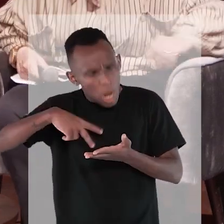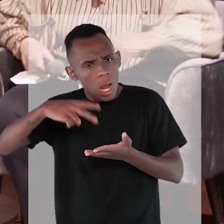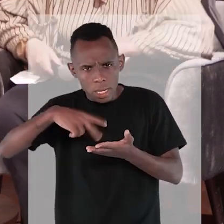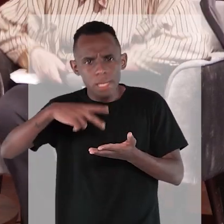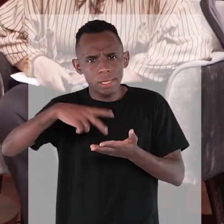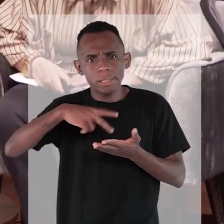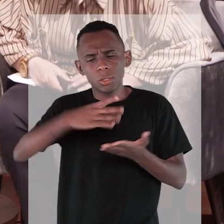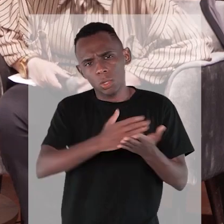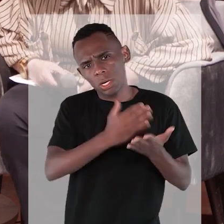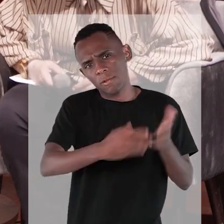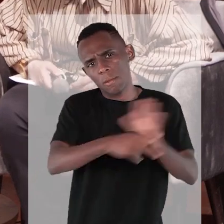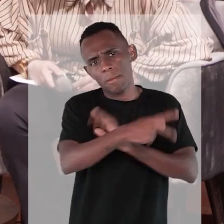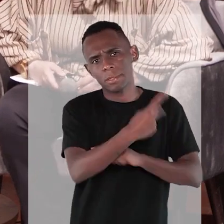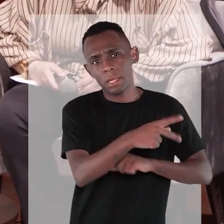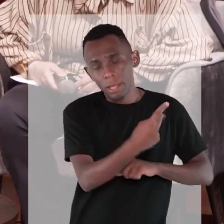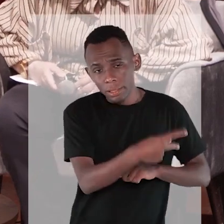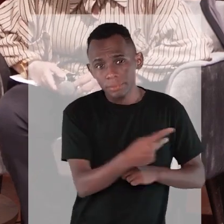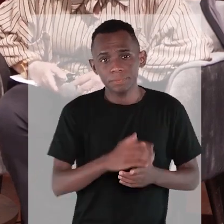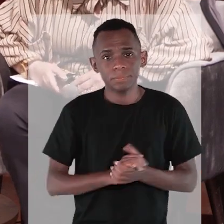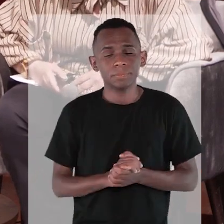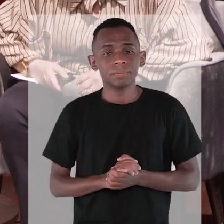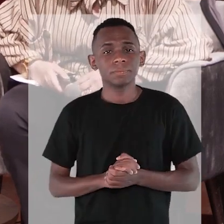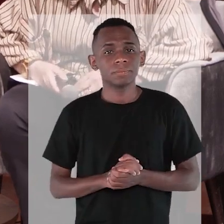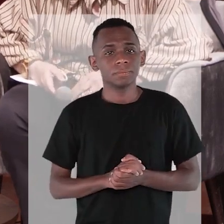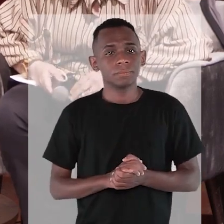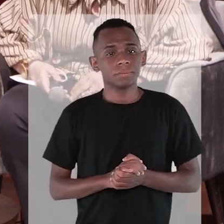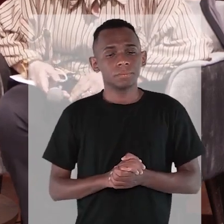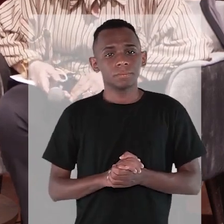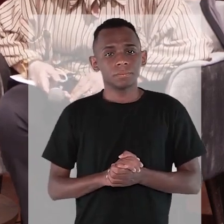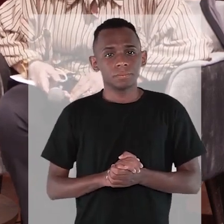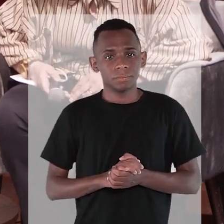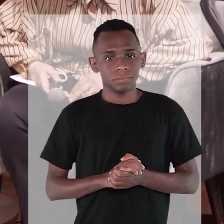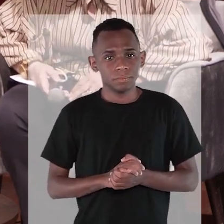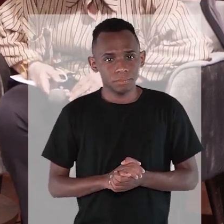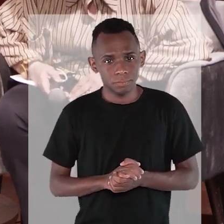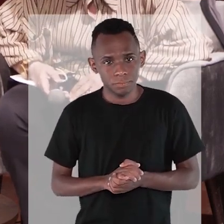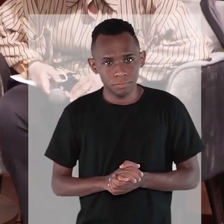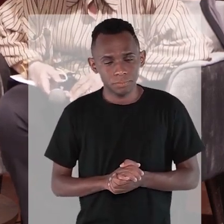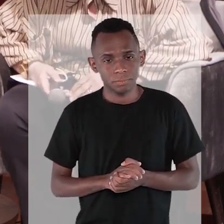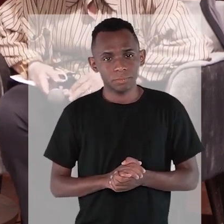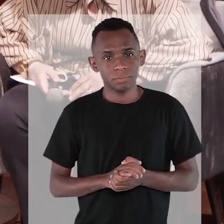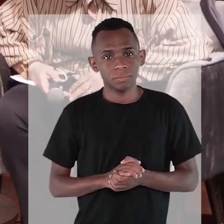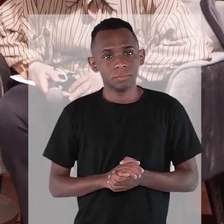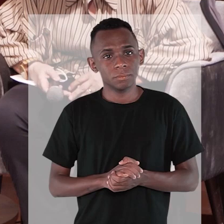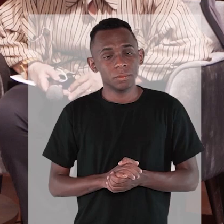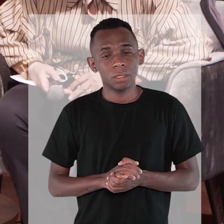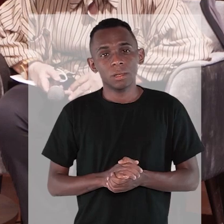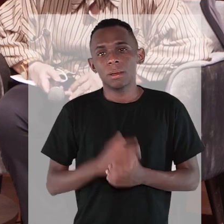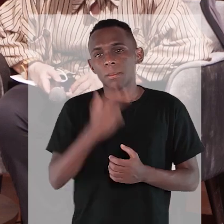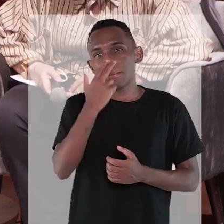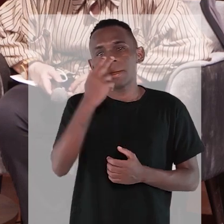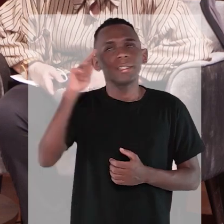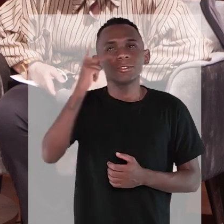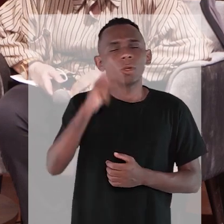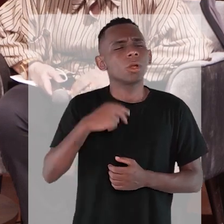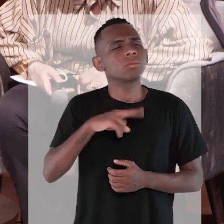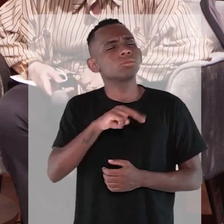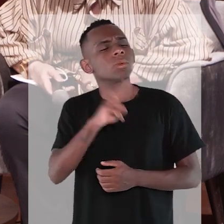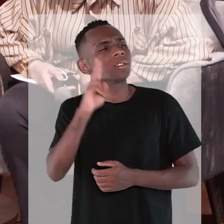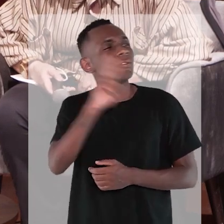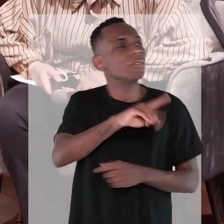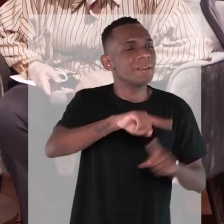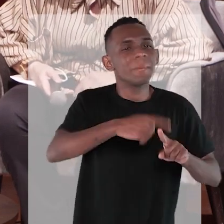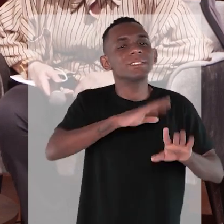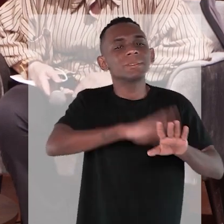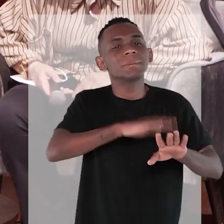que era um pouco, né, como um filme antigo, que eu gosto muito, que é, né, Nunca te vi, sempre te amei. Né? Então foi um pouco isso